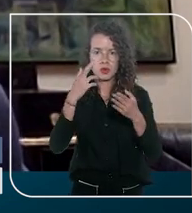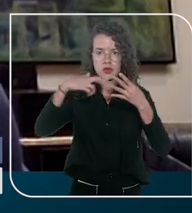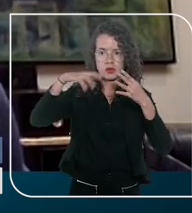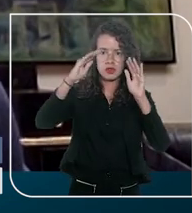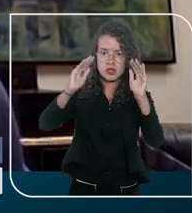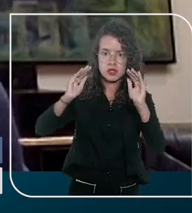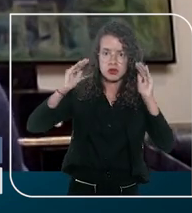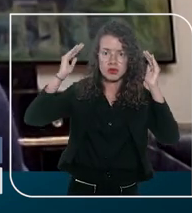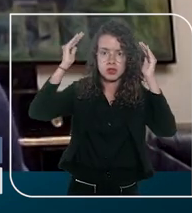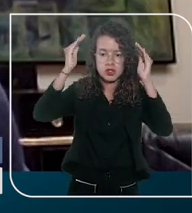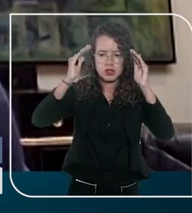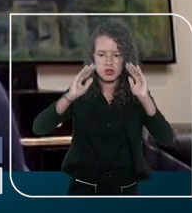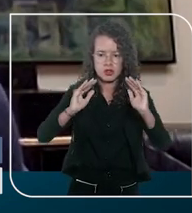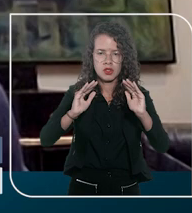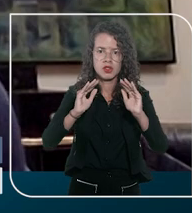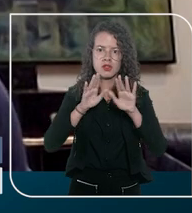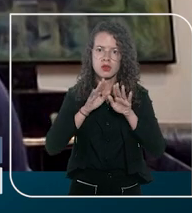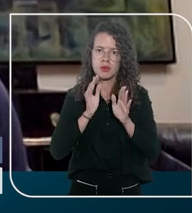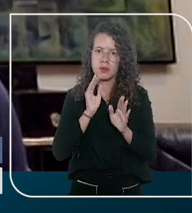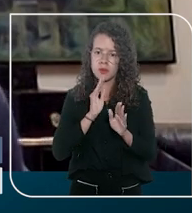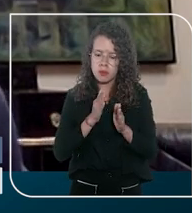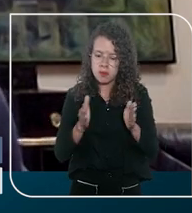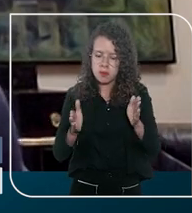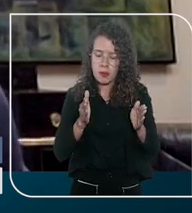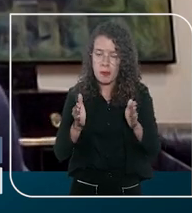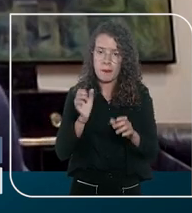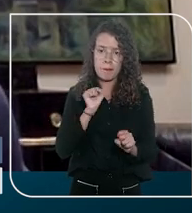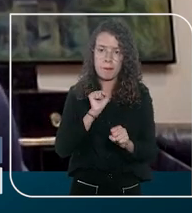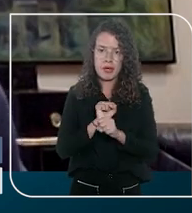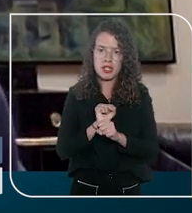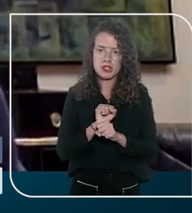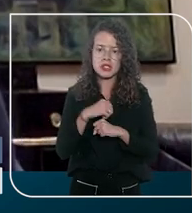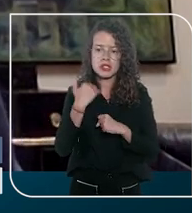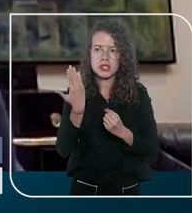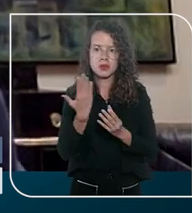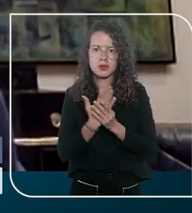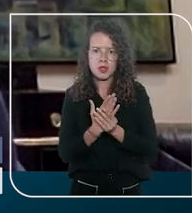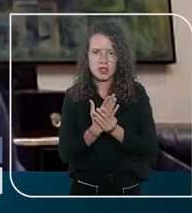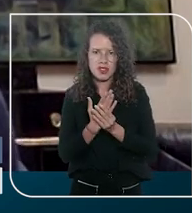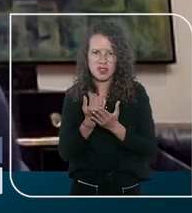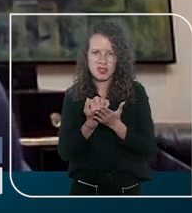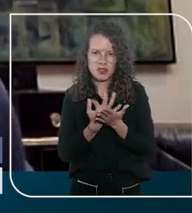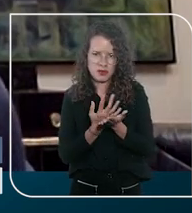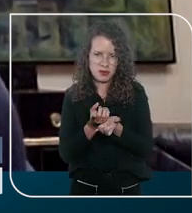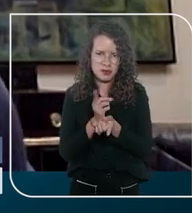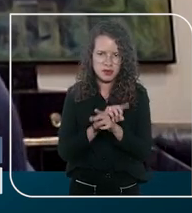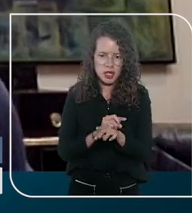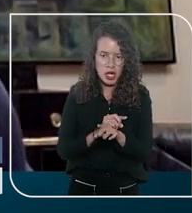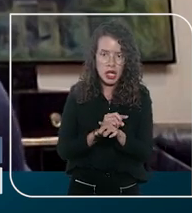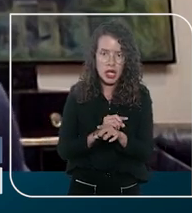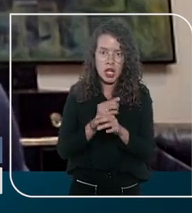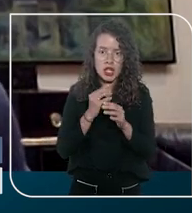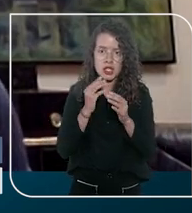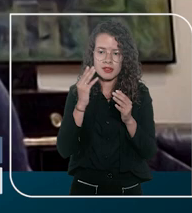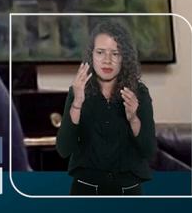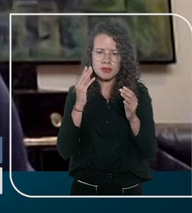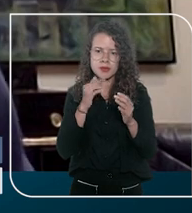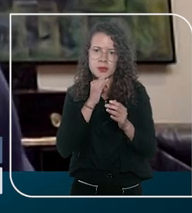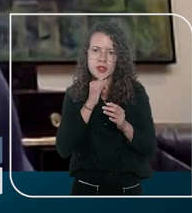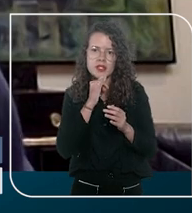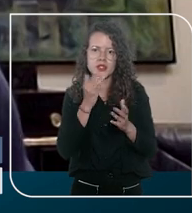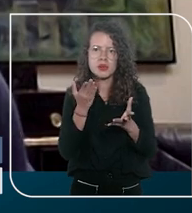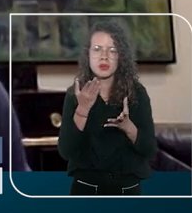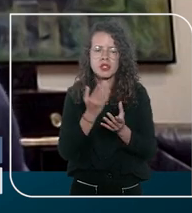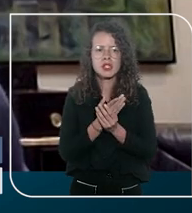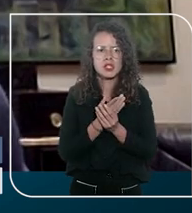extraordinário e o efeito prático é que, após o julgamento, recomeça o prazo. Então, vamos pensar o seguinte. O embargo de divergência foi interposto no